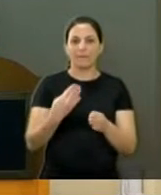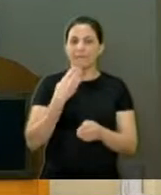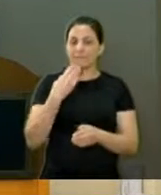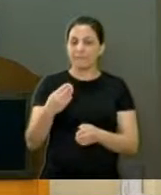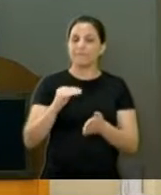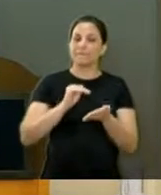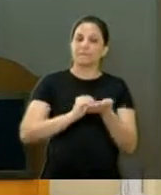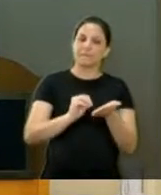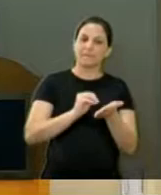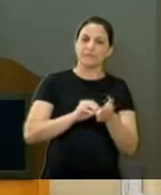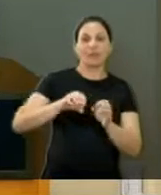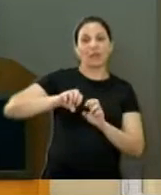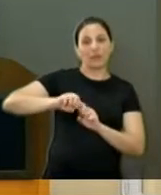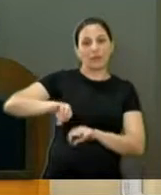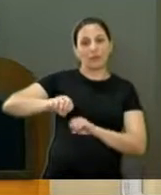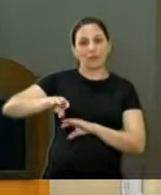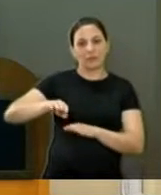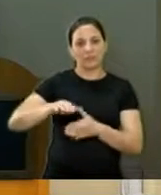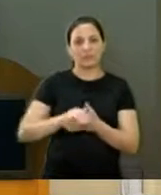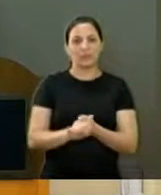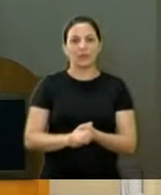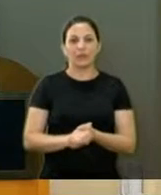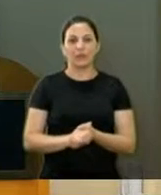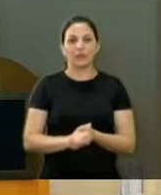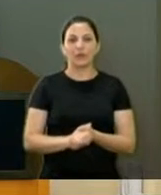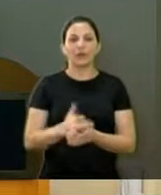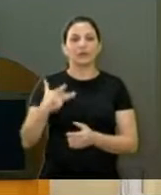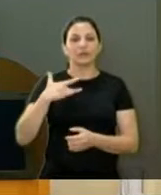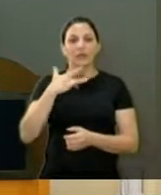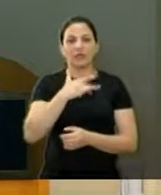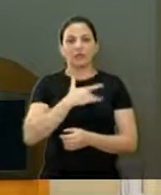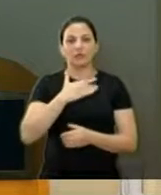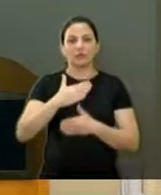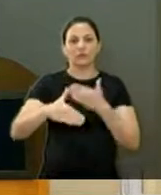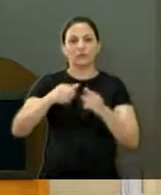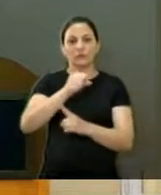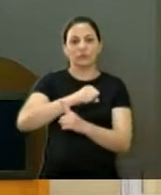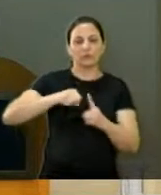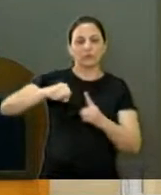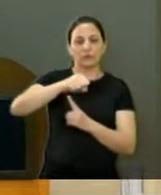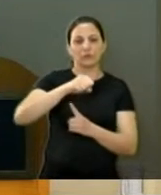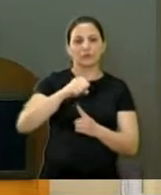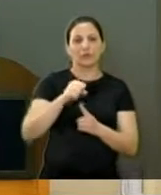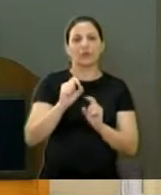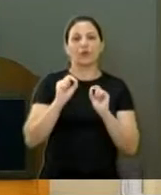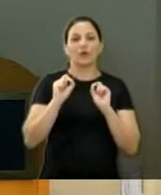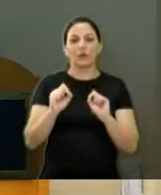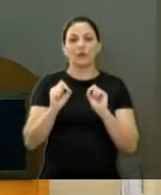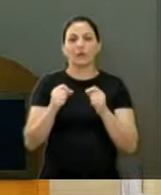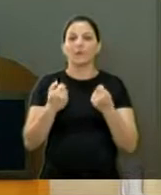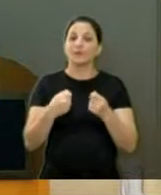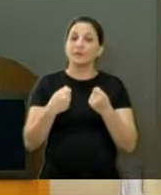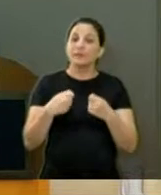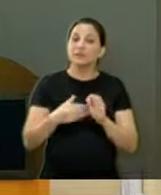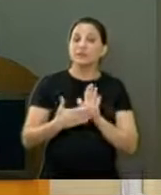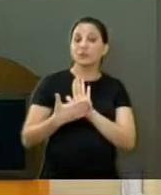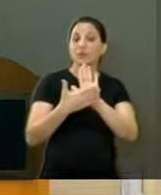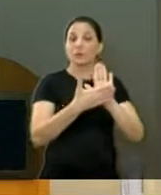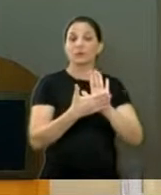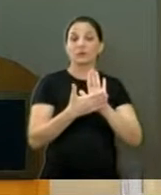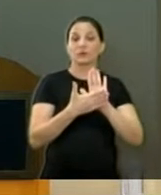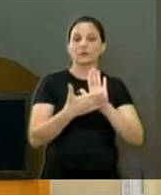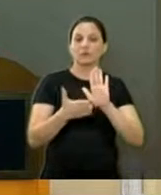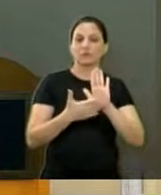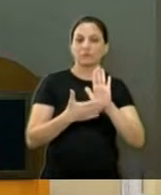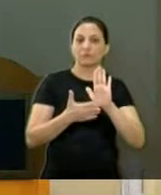secretaria educação pois da saúde desenvolvimento social tem que mostrar à população que a